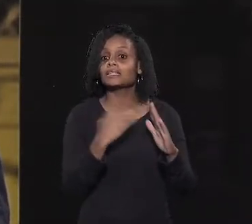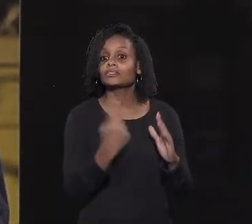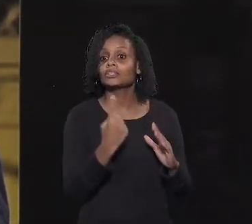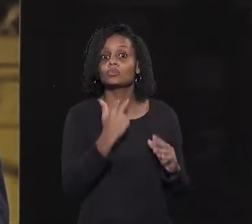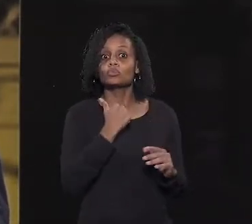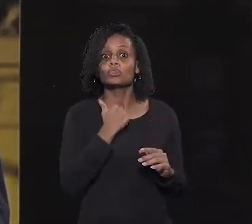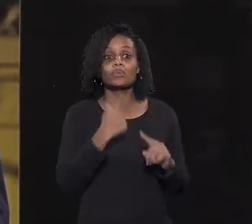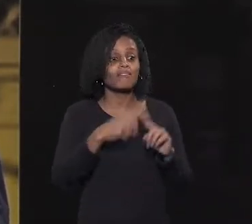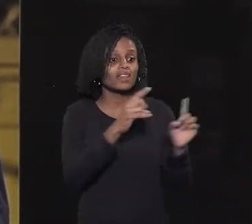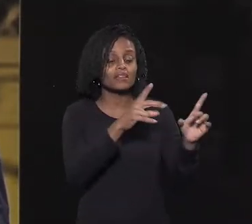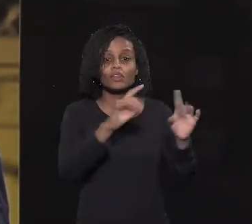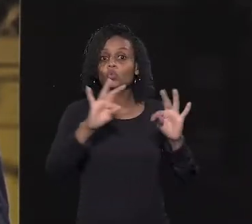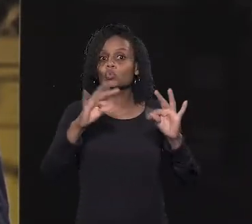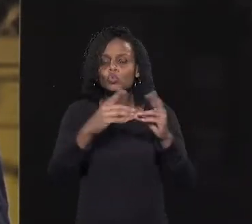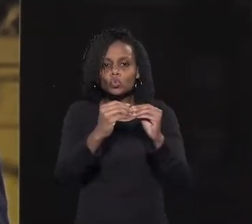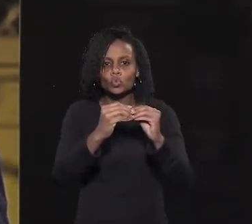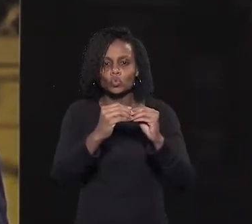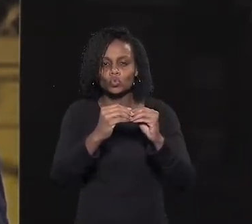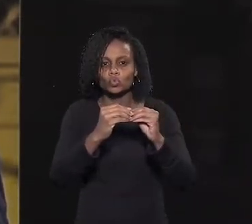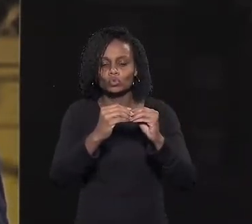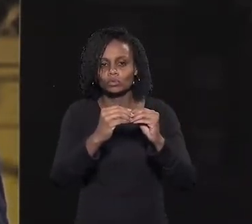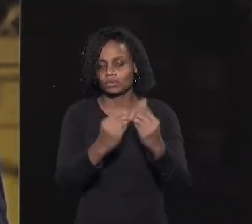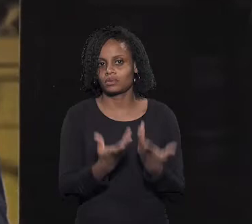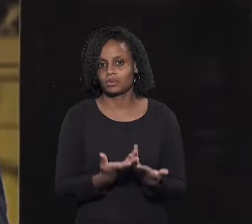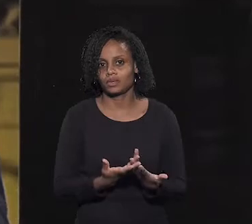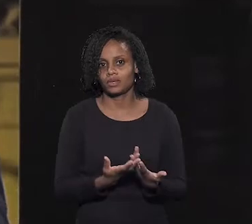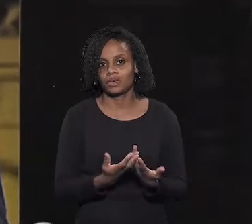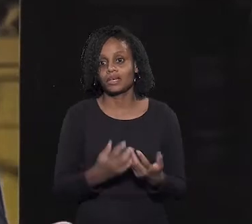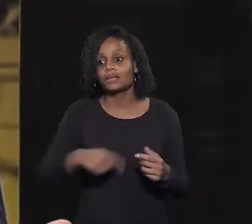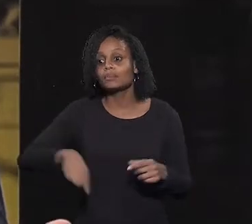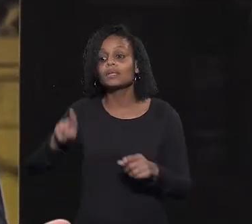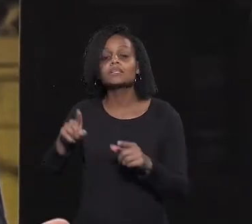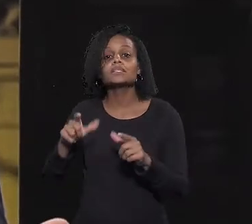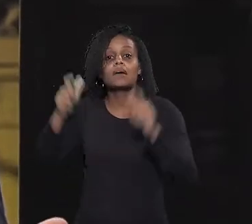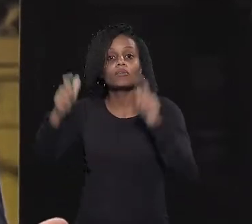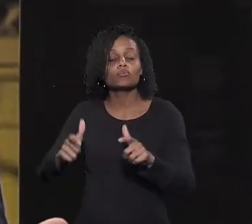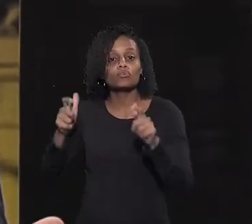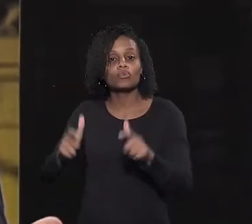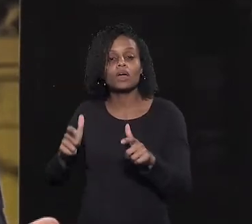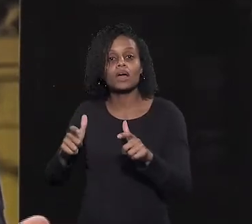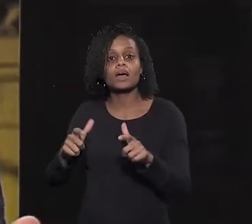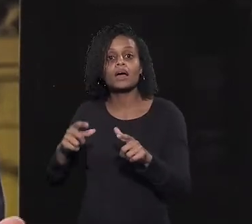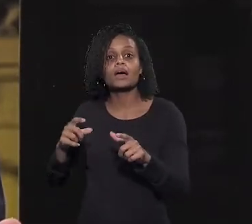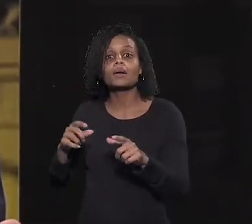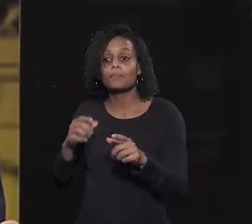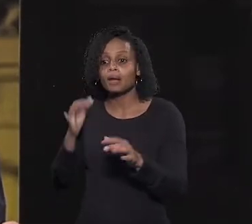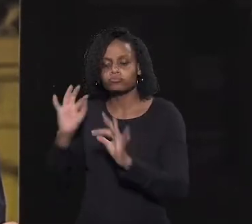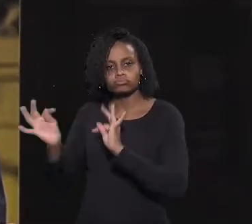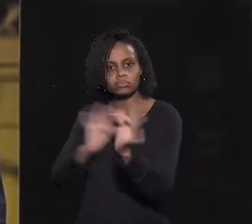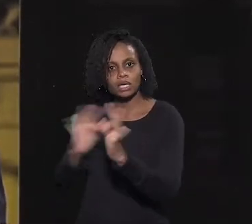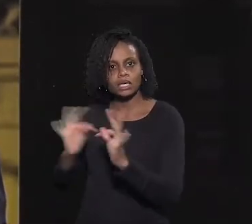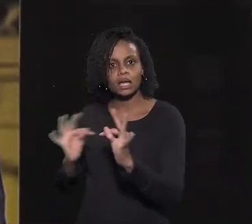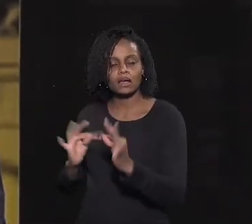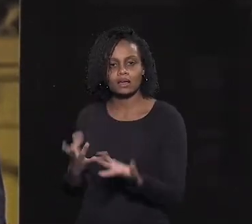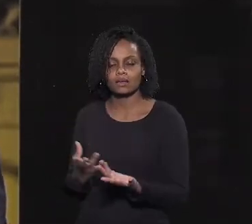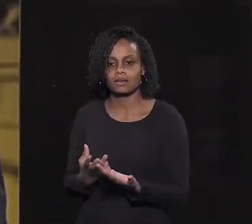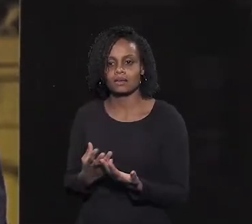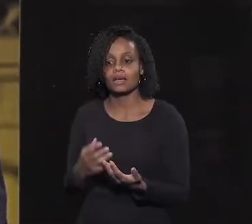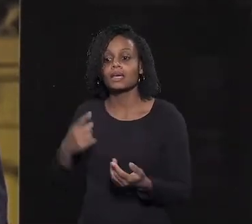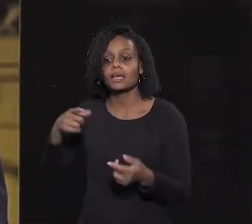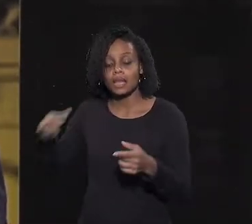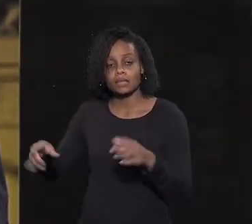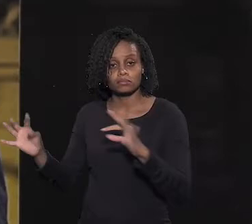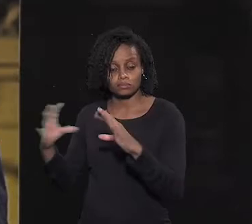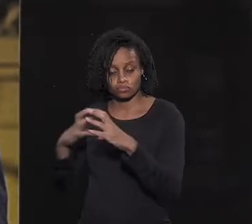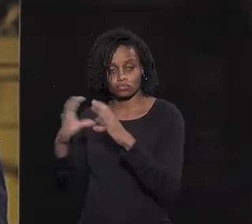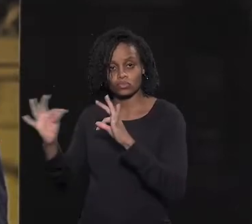vendendo as telhas da casa. E ele teve que ir para uma instituição porque senão morria, né? E lá nós estamos cuidando dele até que ele consiga